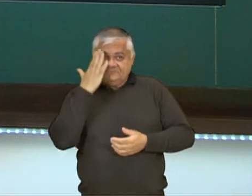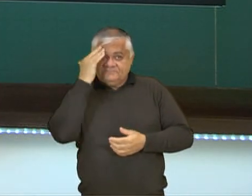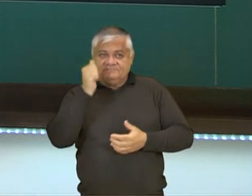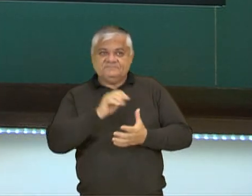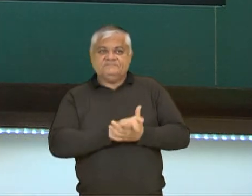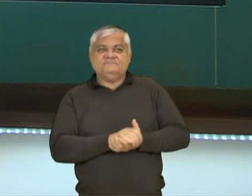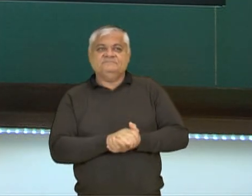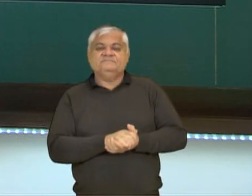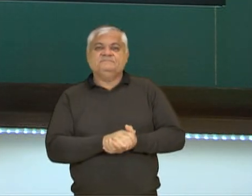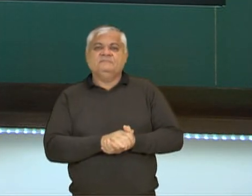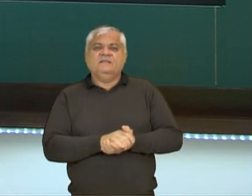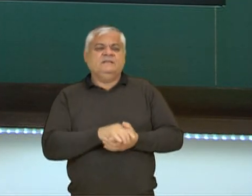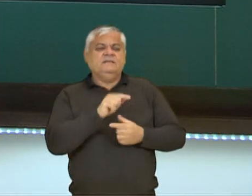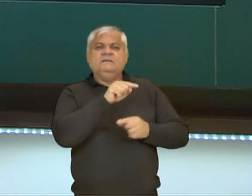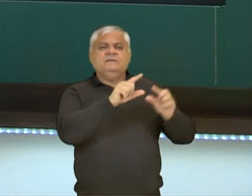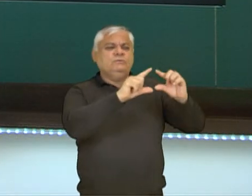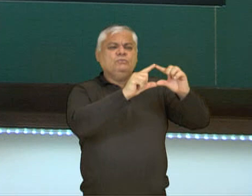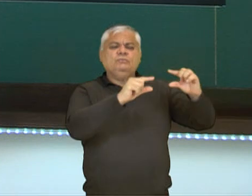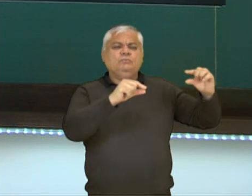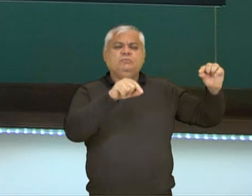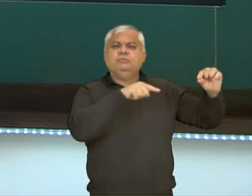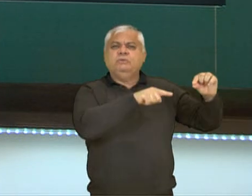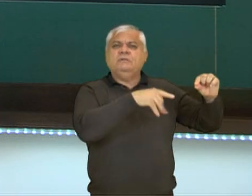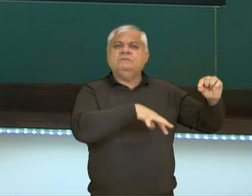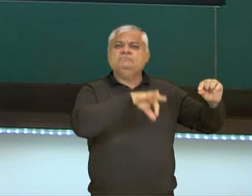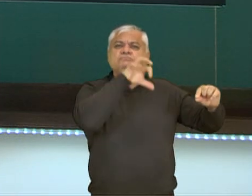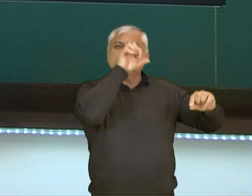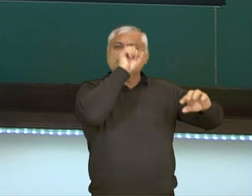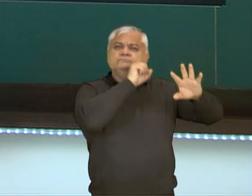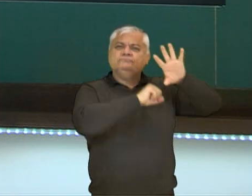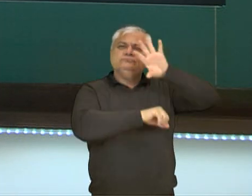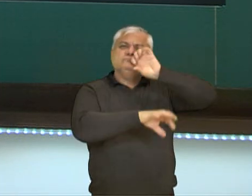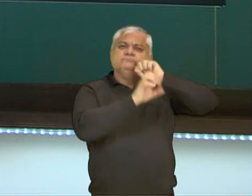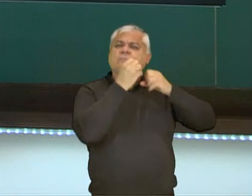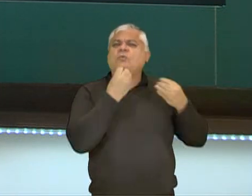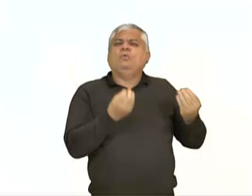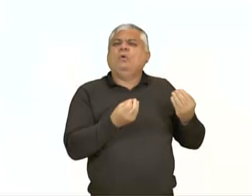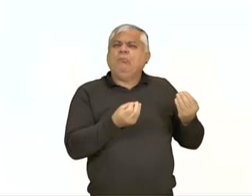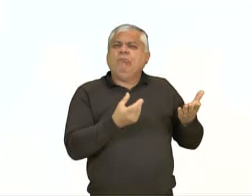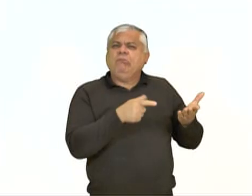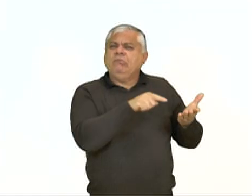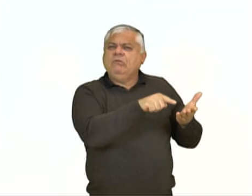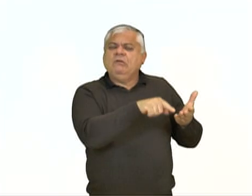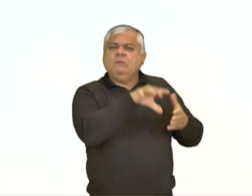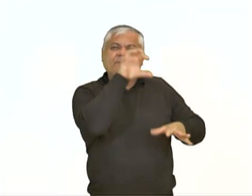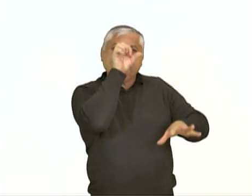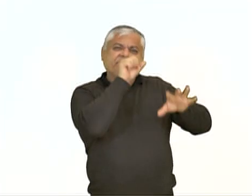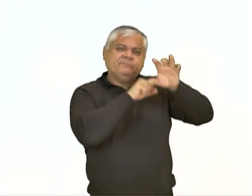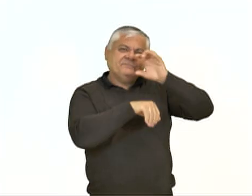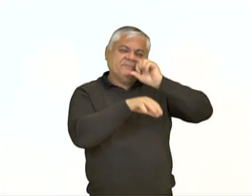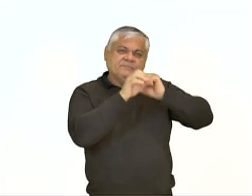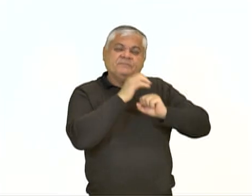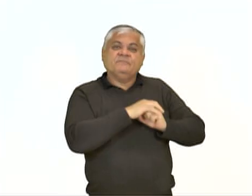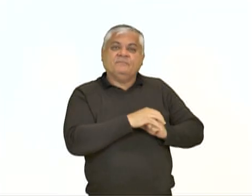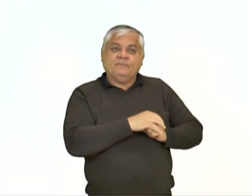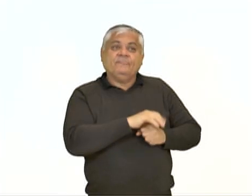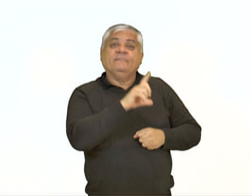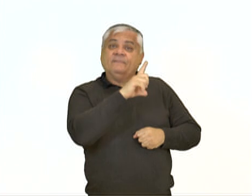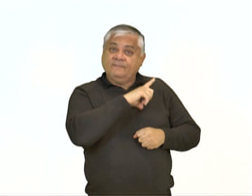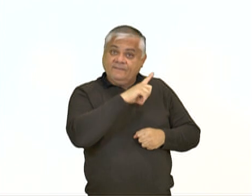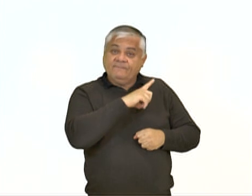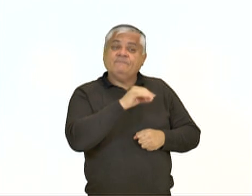Bora lá, então. A respiração dos nematódeos, como que ocorre, né? Então, a respiração ocorre